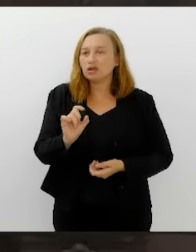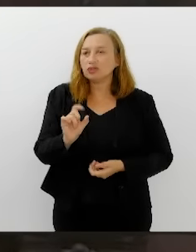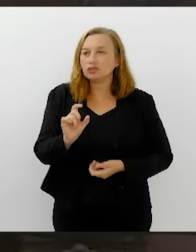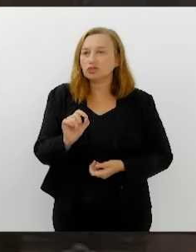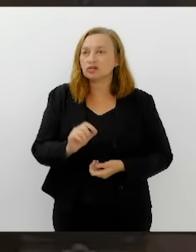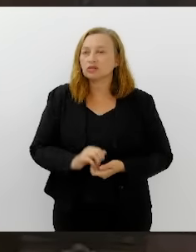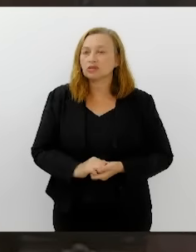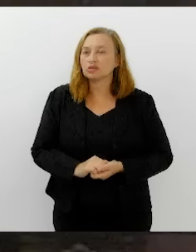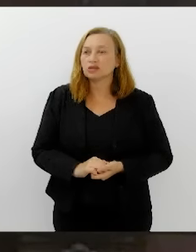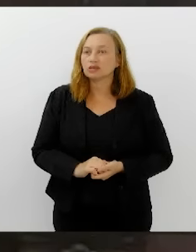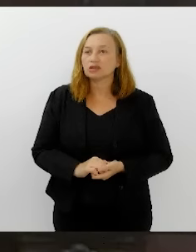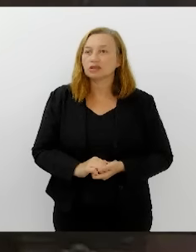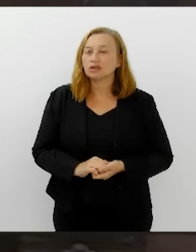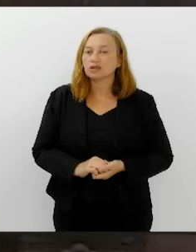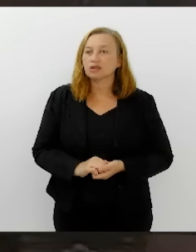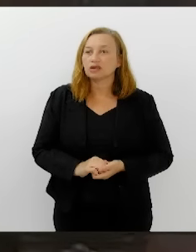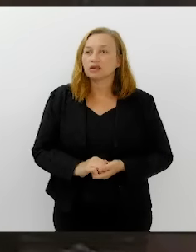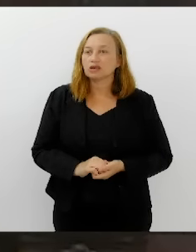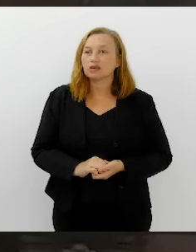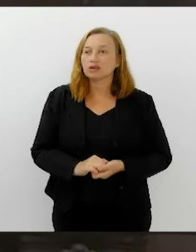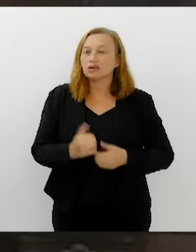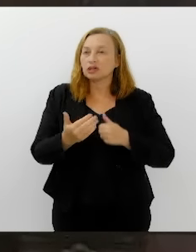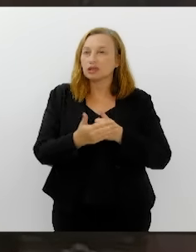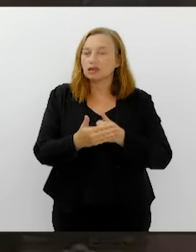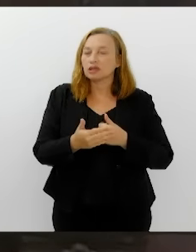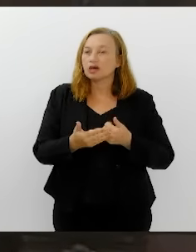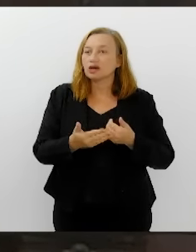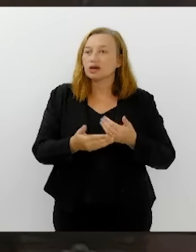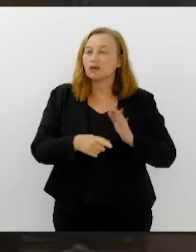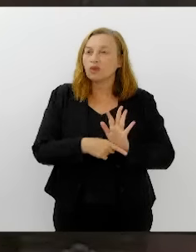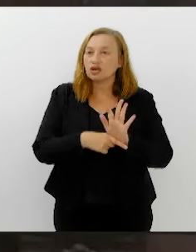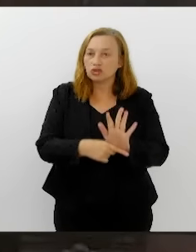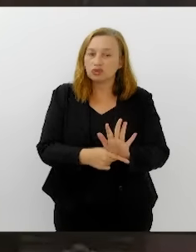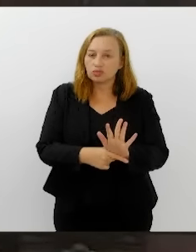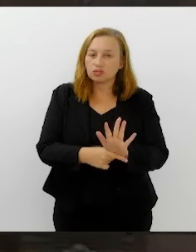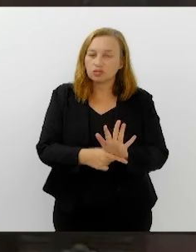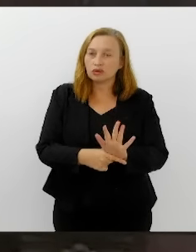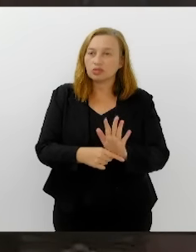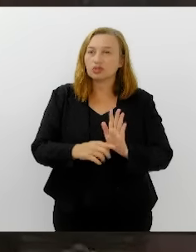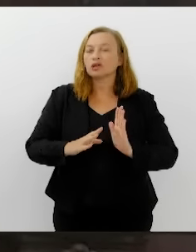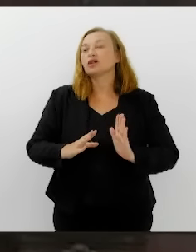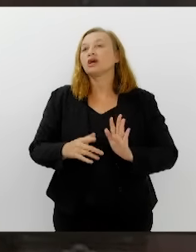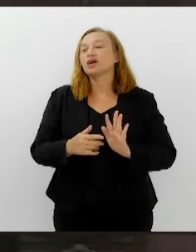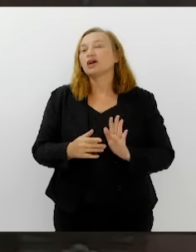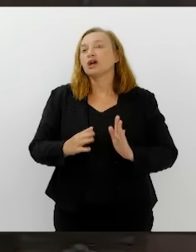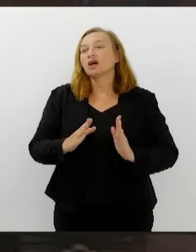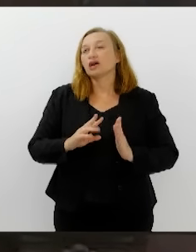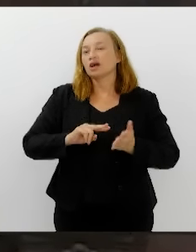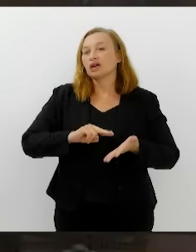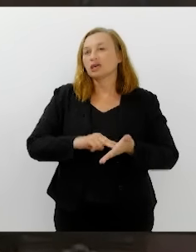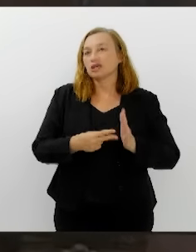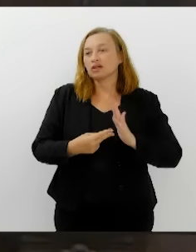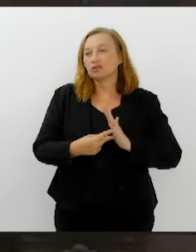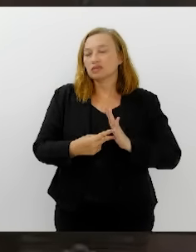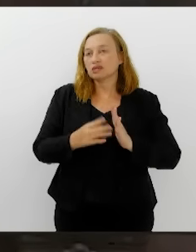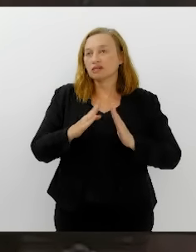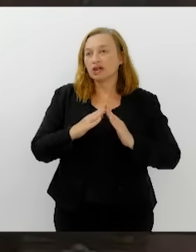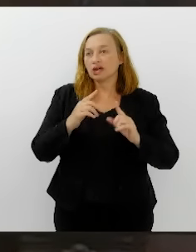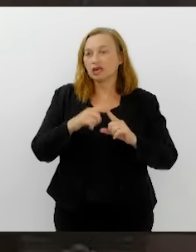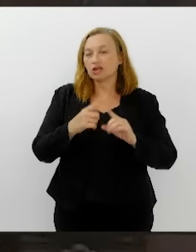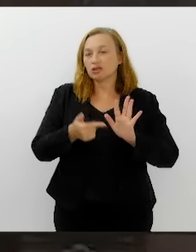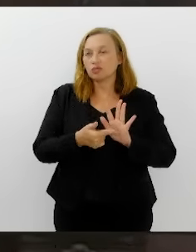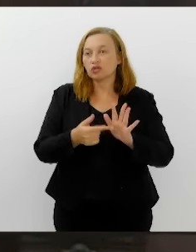a caridade é a forma pela qual a Igreja expressa o amor de Cristo, transformando o mundo com o